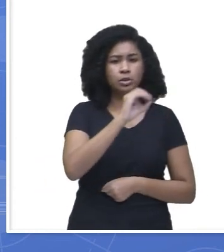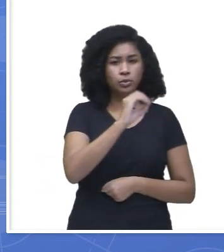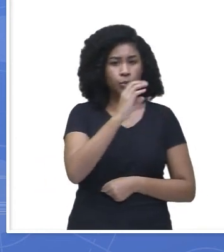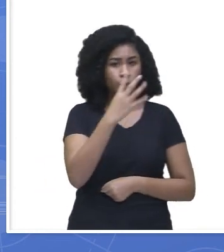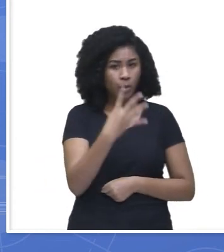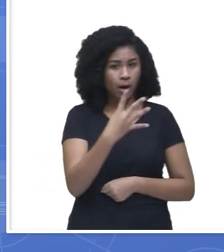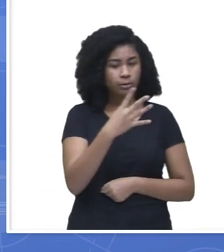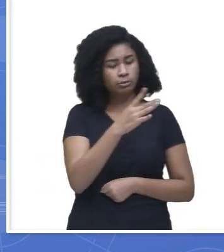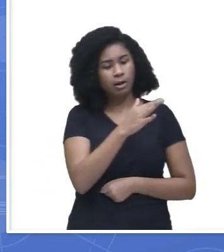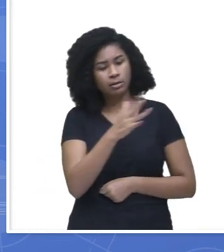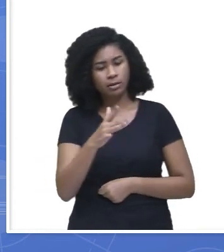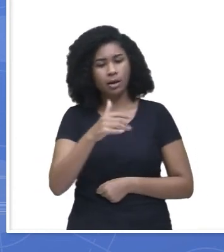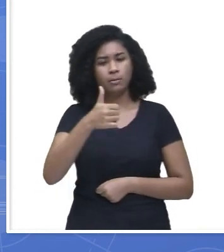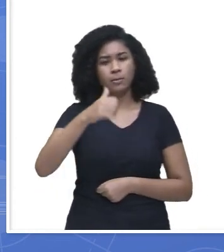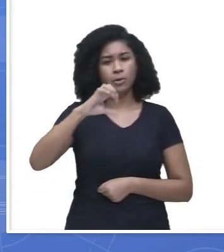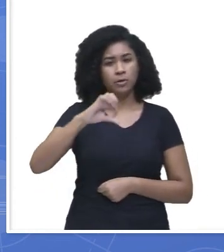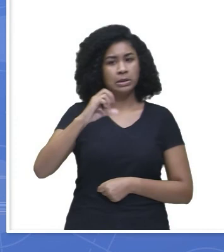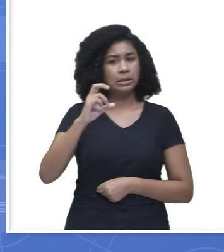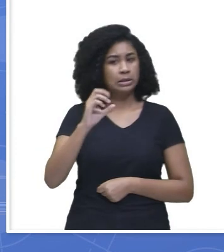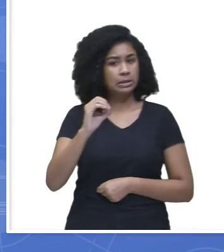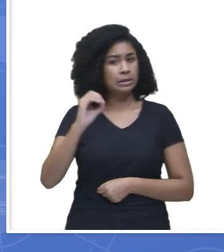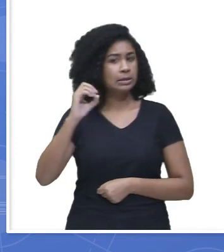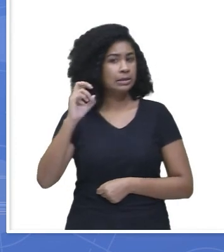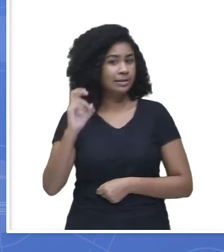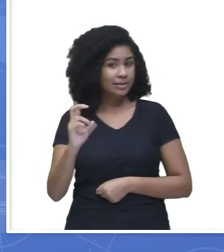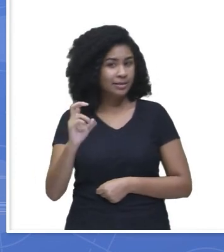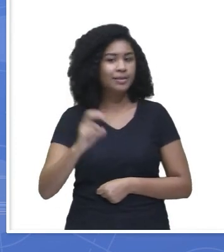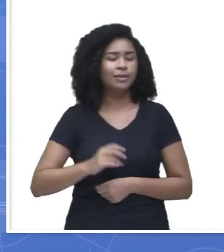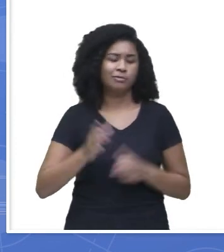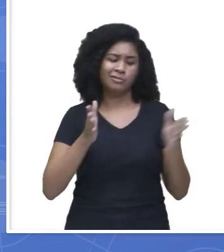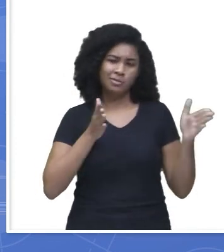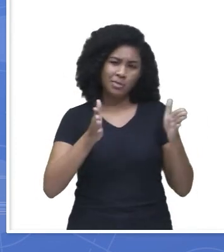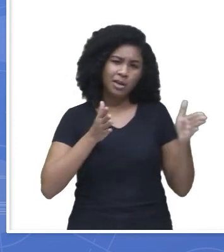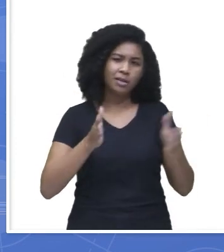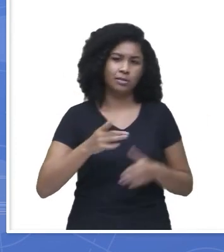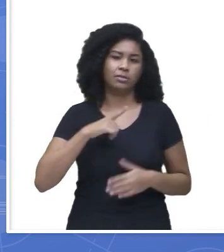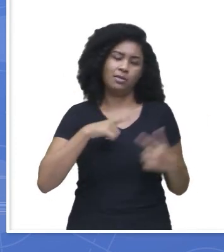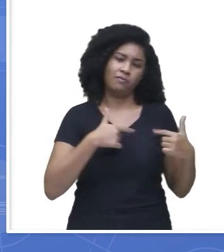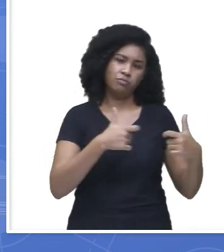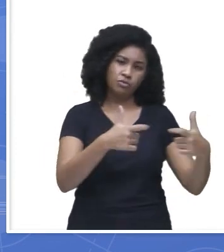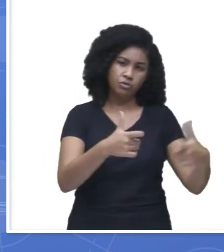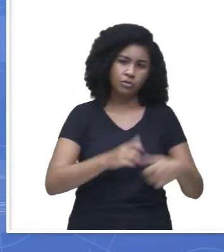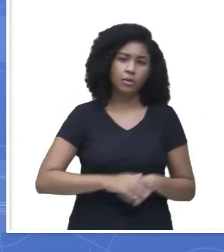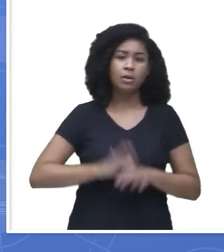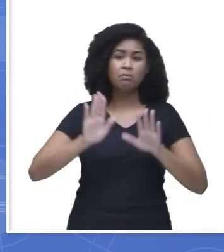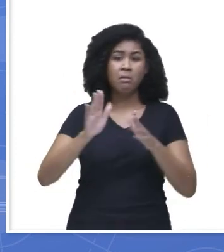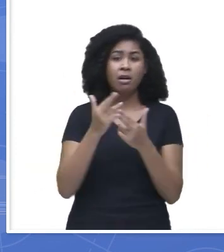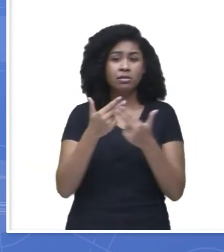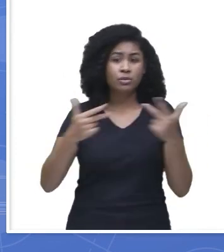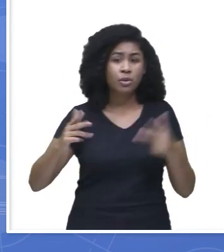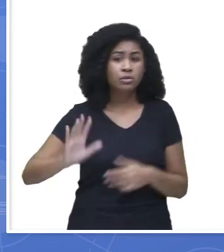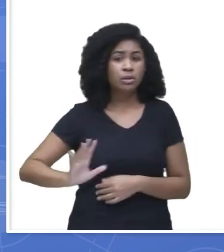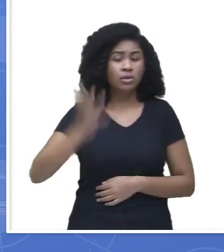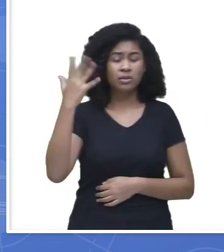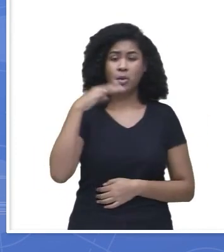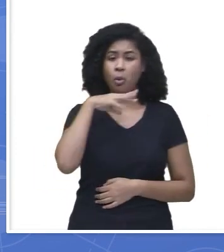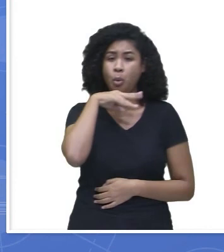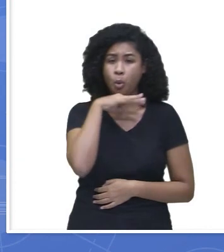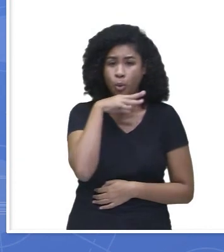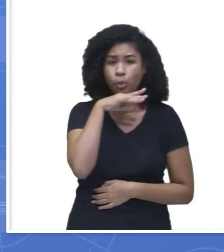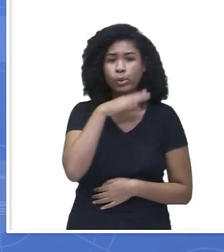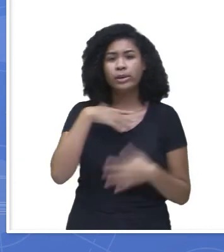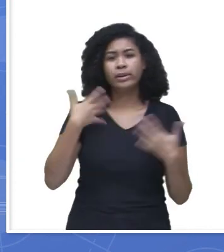vão começar a ficarem bem ruins e aí o czar vai ter que tomar certas atitudes, como criar a